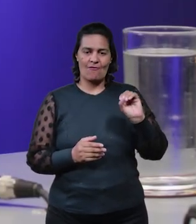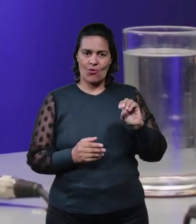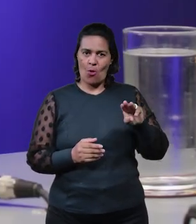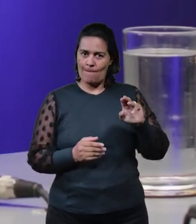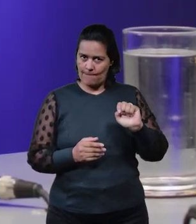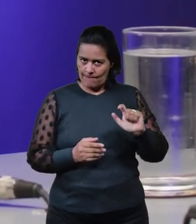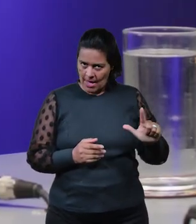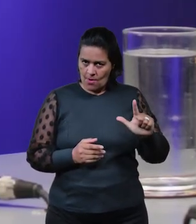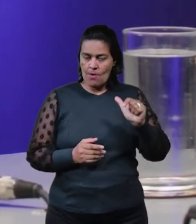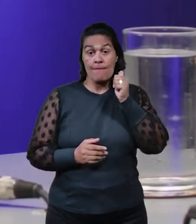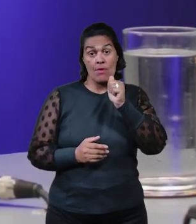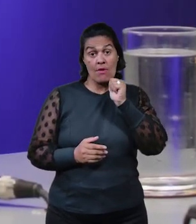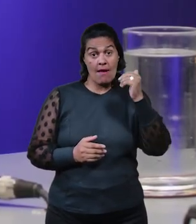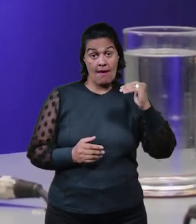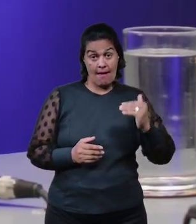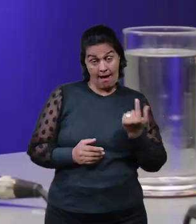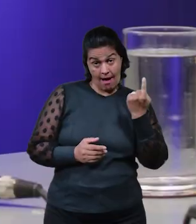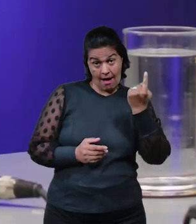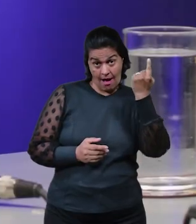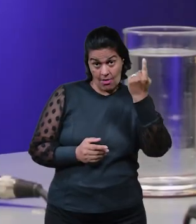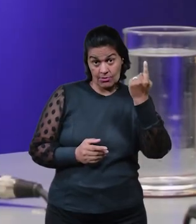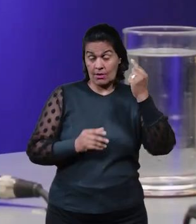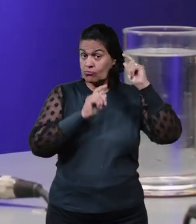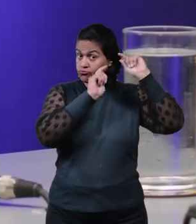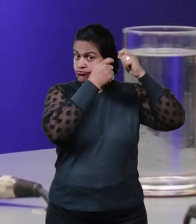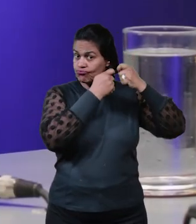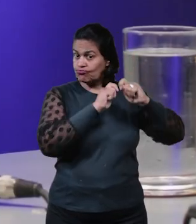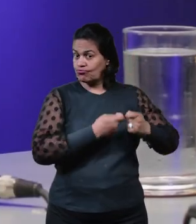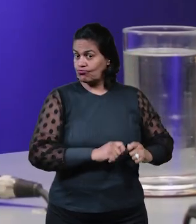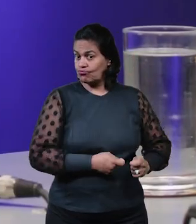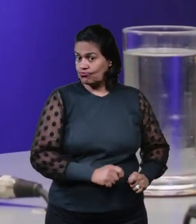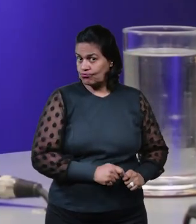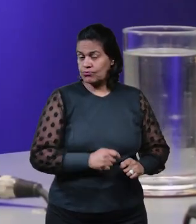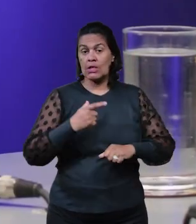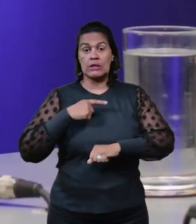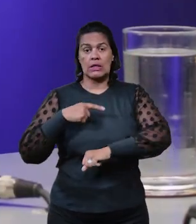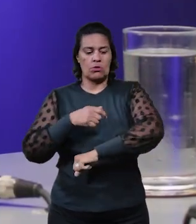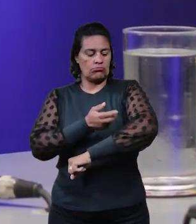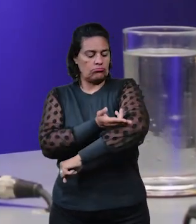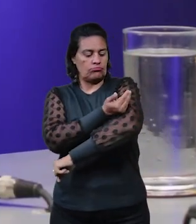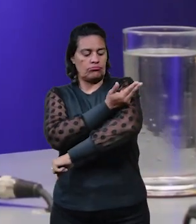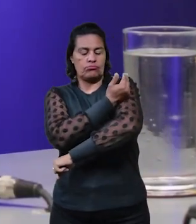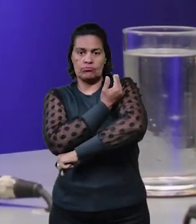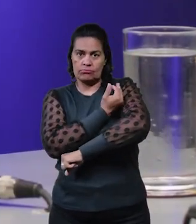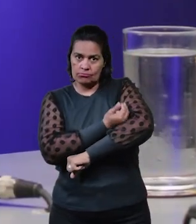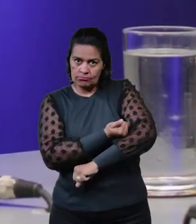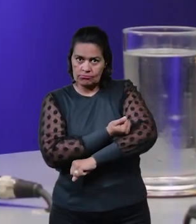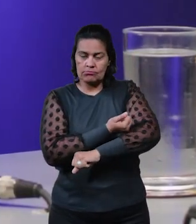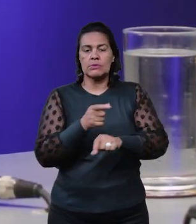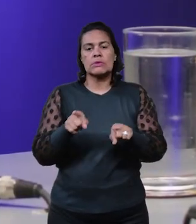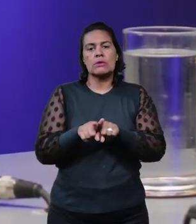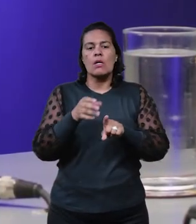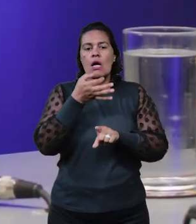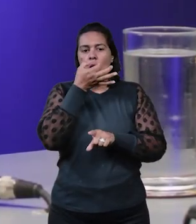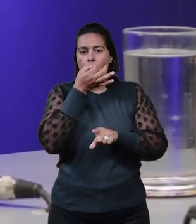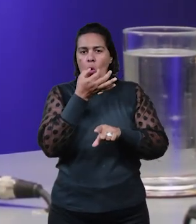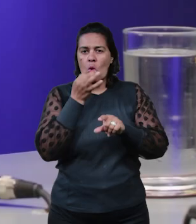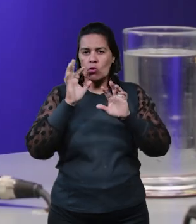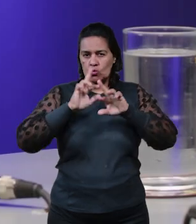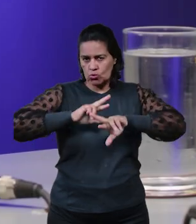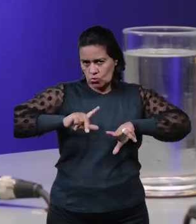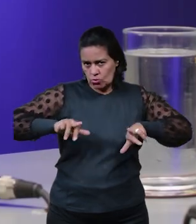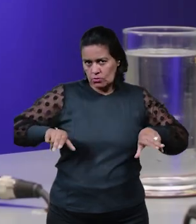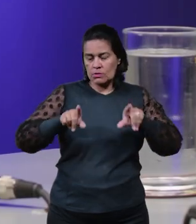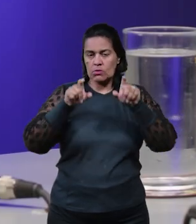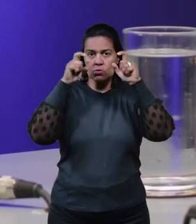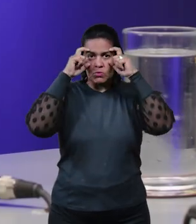cabelos trançados, tenho braços tatuados, uso piercing, estou usando também um óculos e uma camiseta